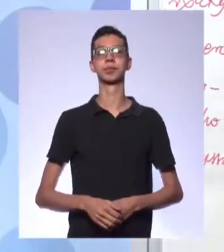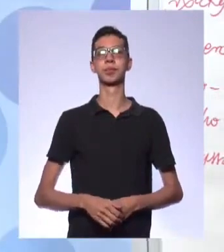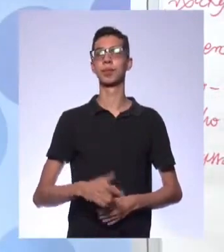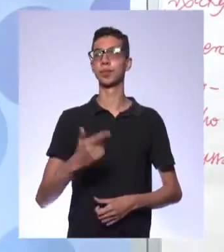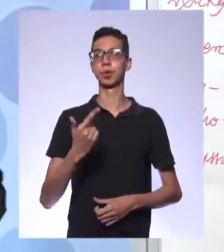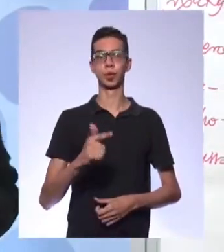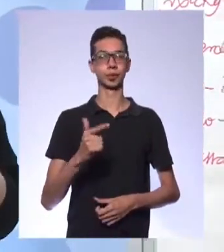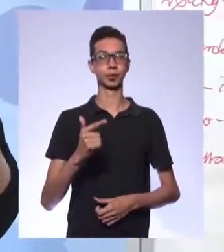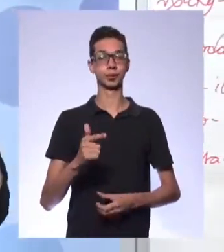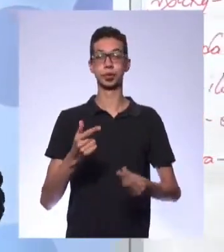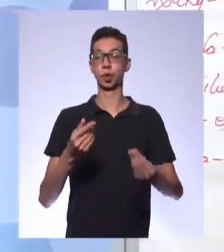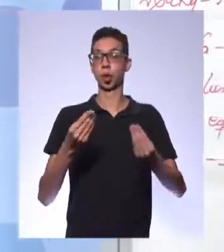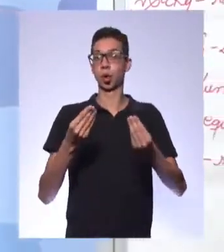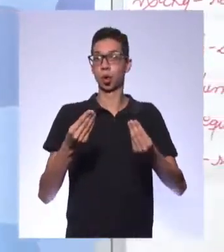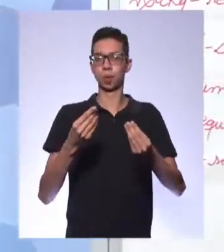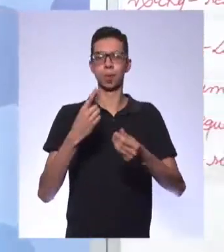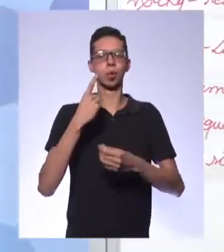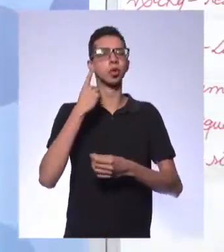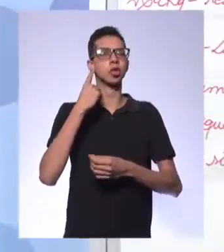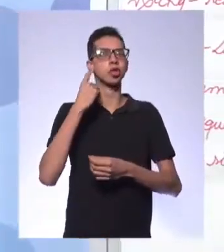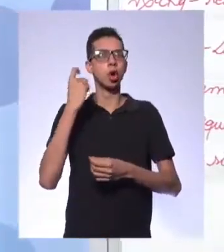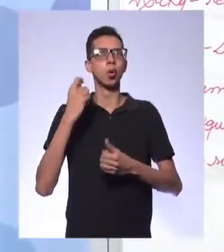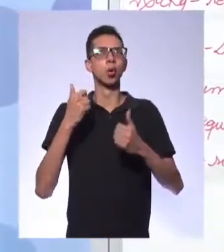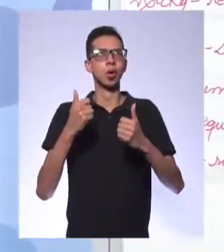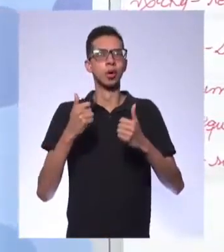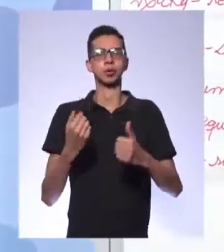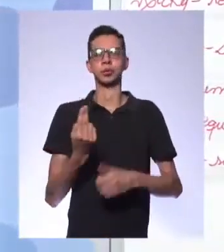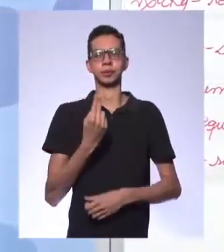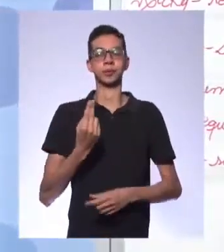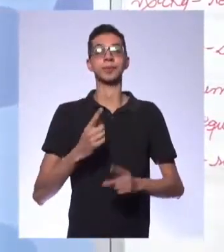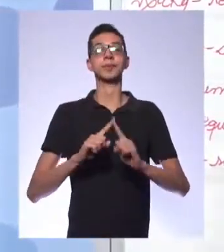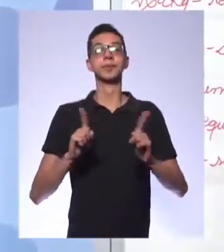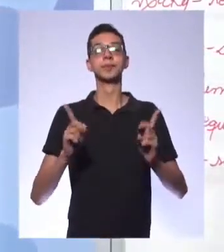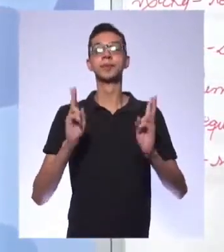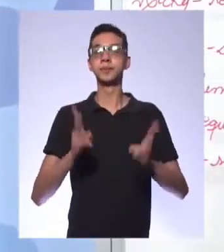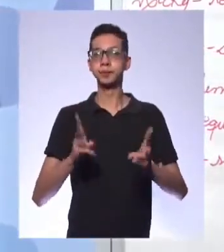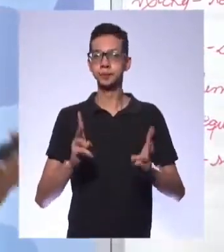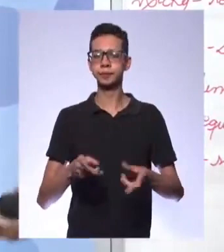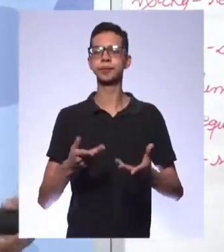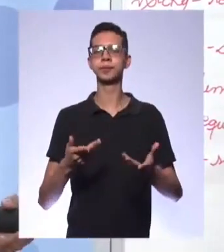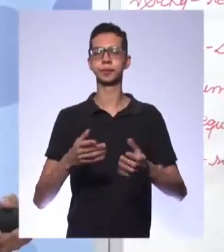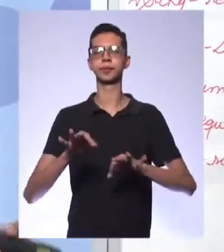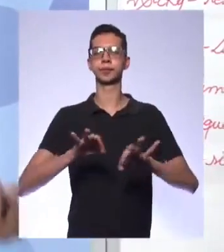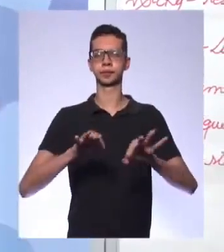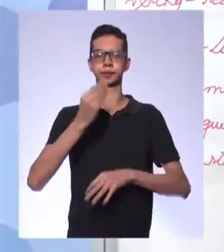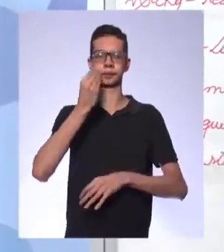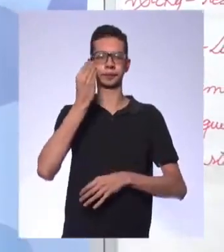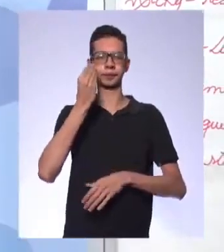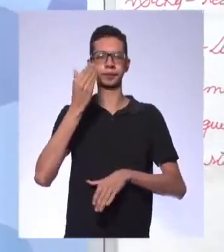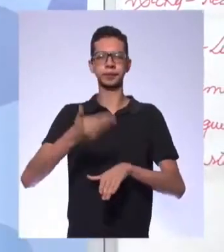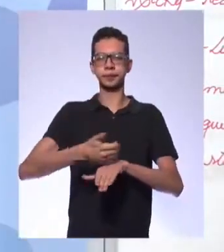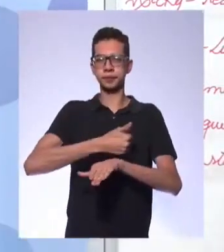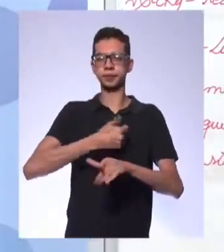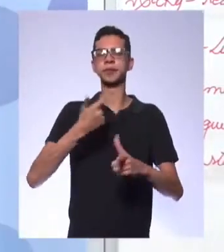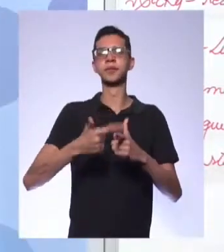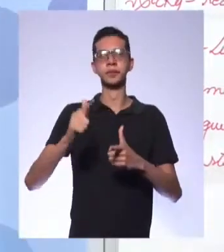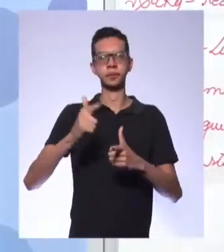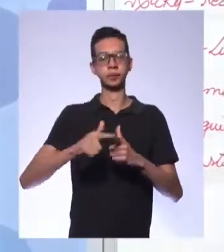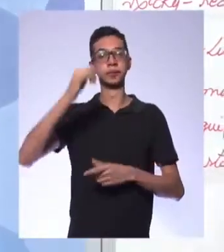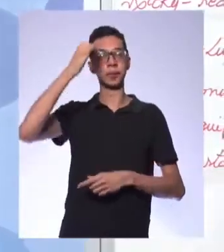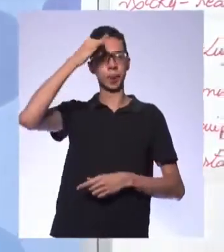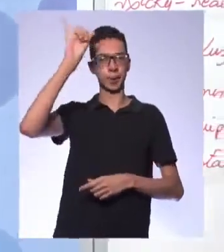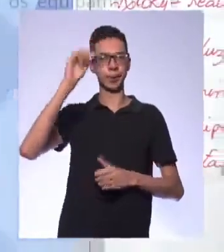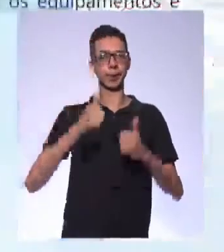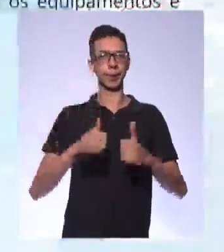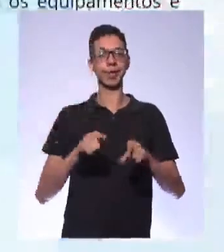como reverberar legal o som, sempre tem aí a passagem de som, justamente para tentar regular, antes da apresentação, esse tipo de problema. Tá?